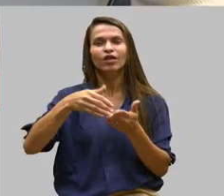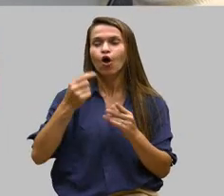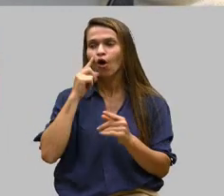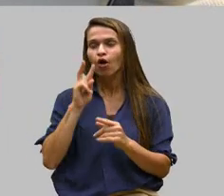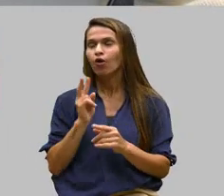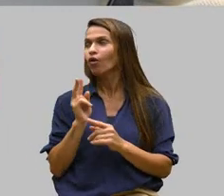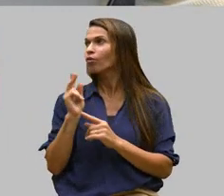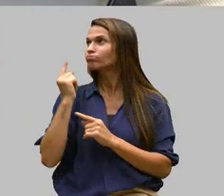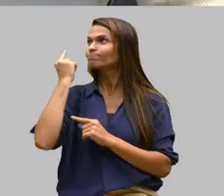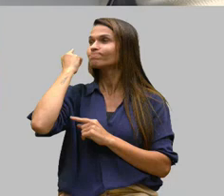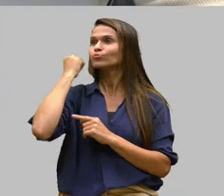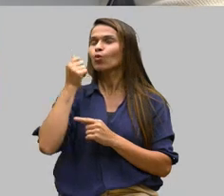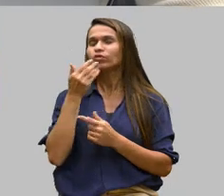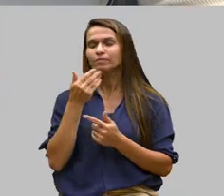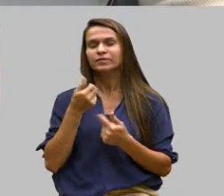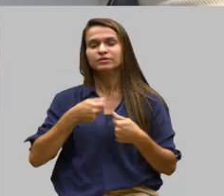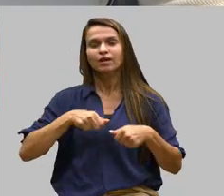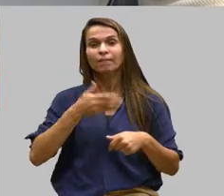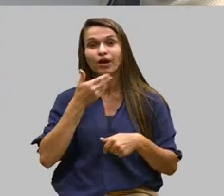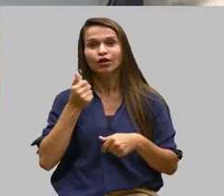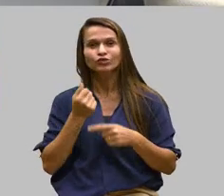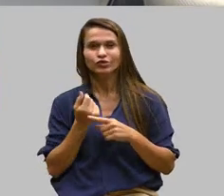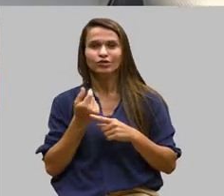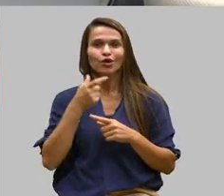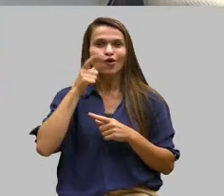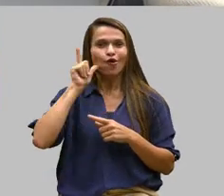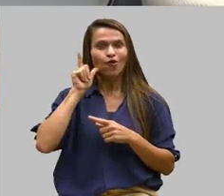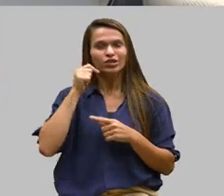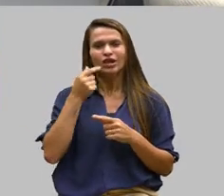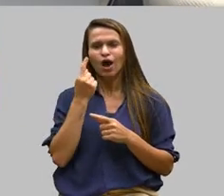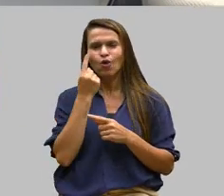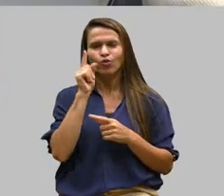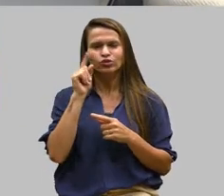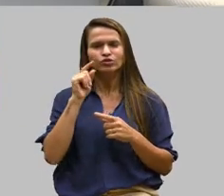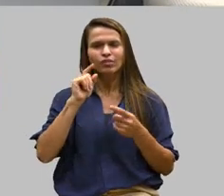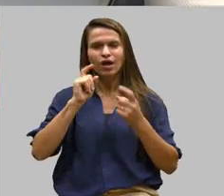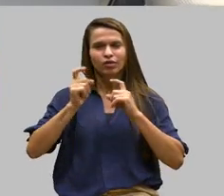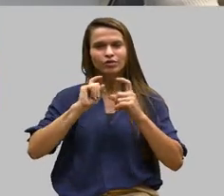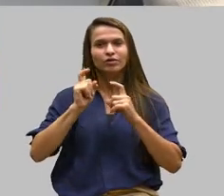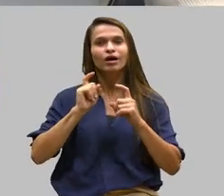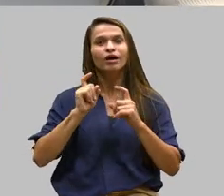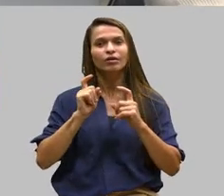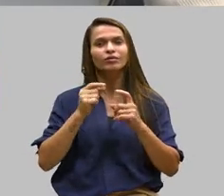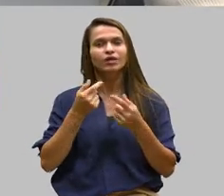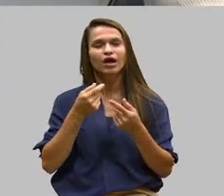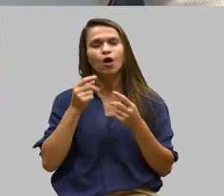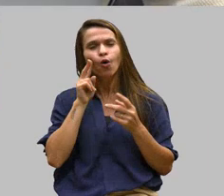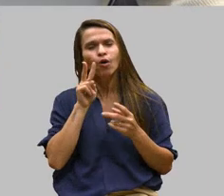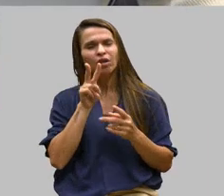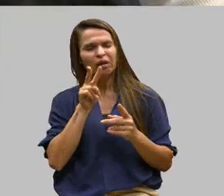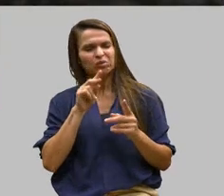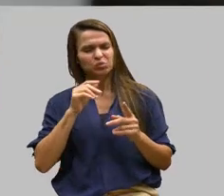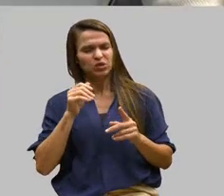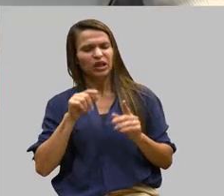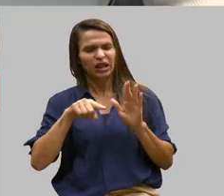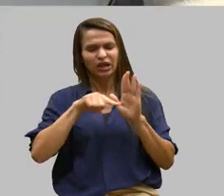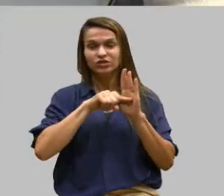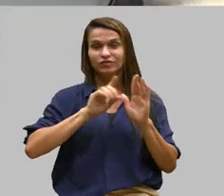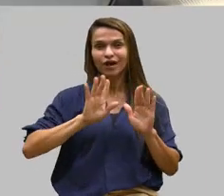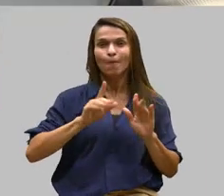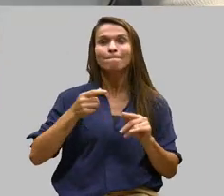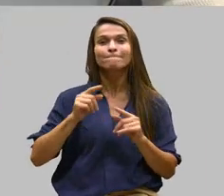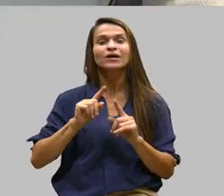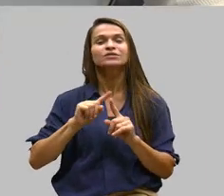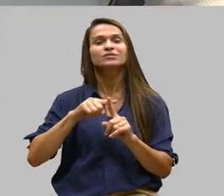sempre tem que estar melhor do que ontem né então na última Assembleia da última audiência não teve pessoas agora tem então né olhar com olhar negativo mas sempre com Positivo né